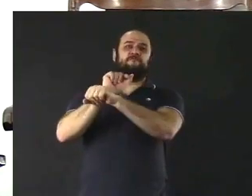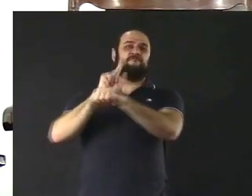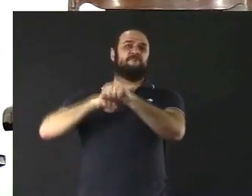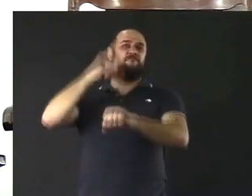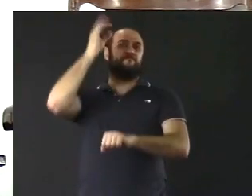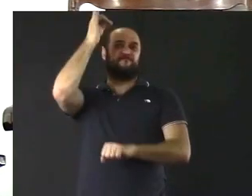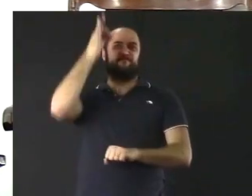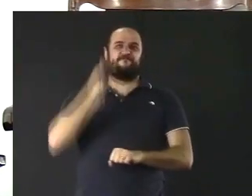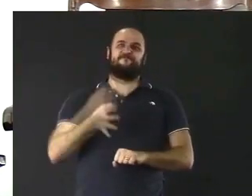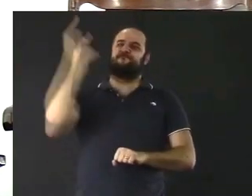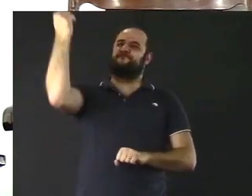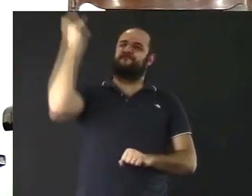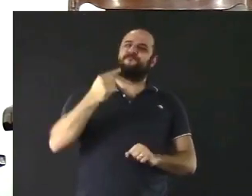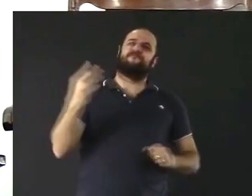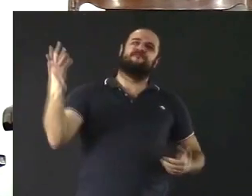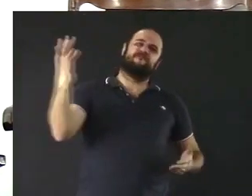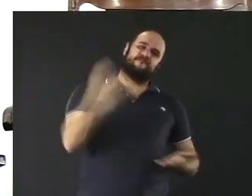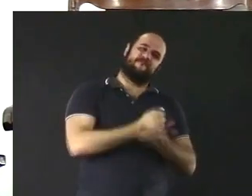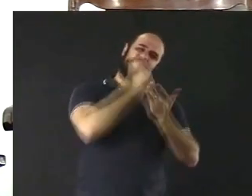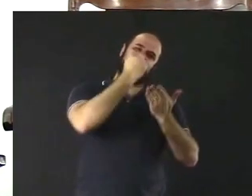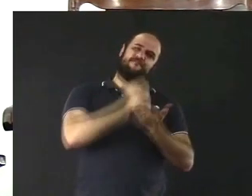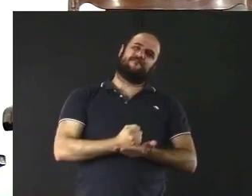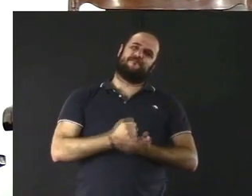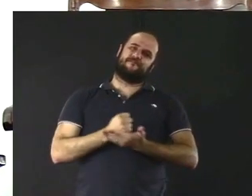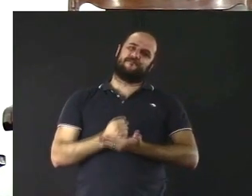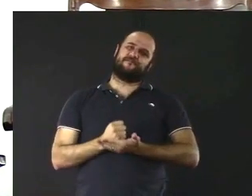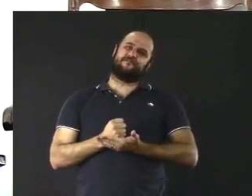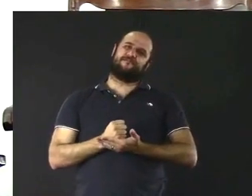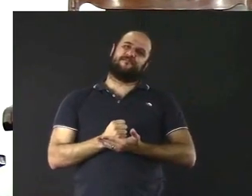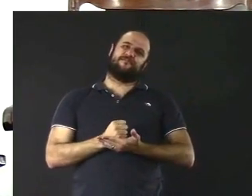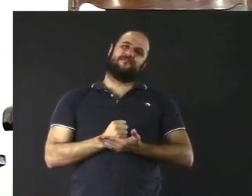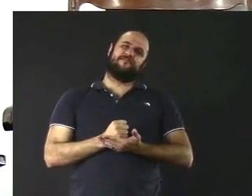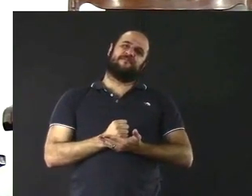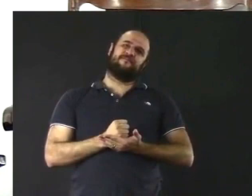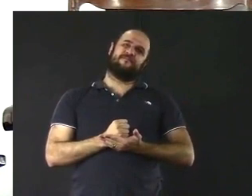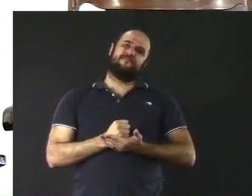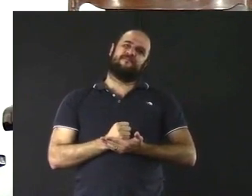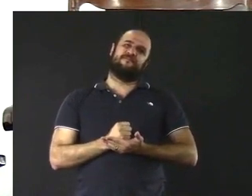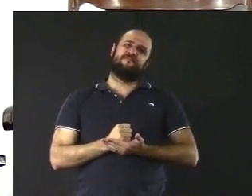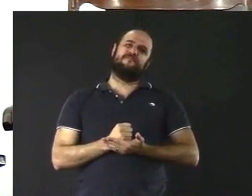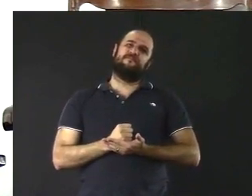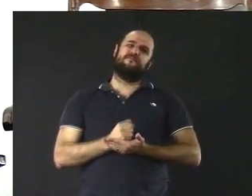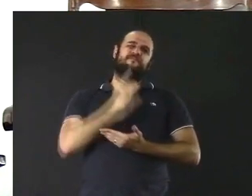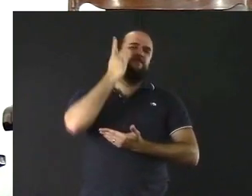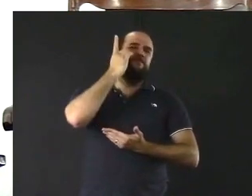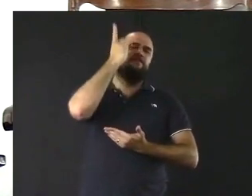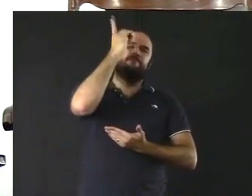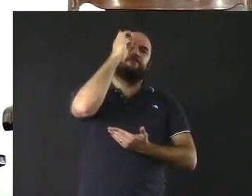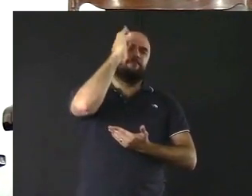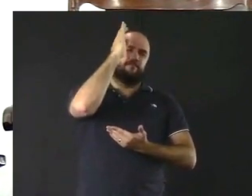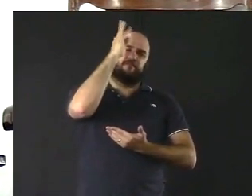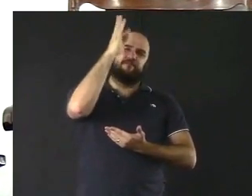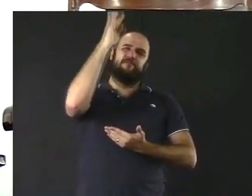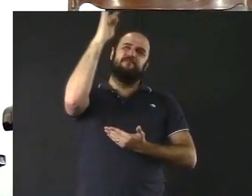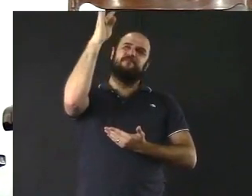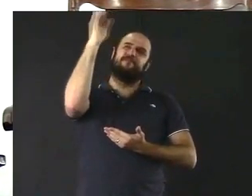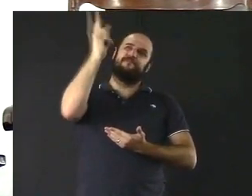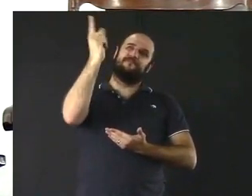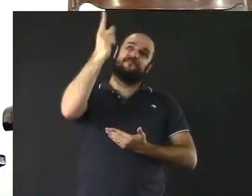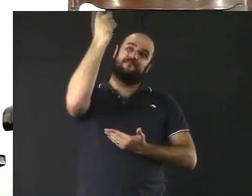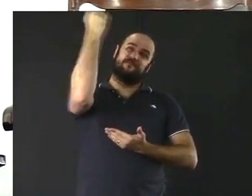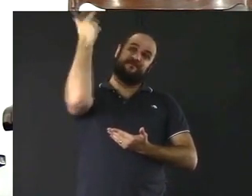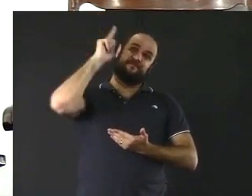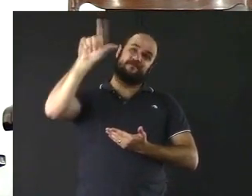dos eleitos, para o grande e sonhado dia, a